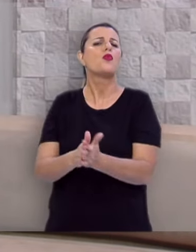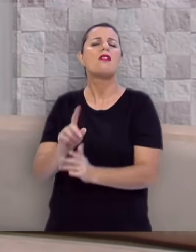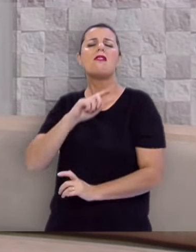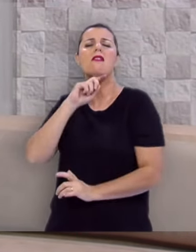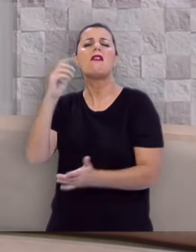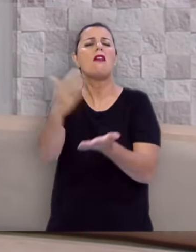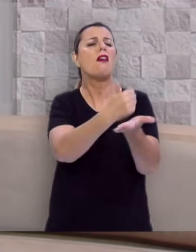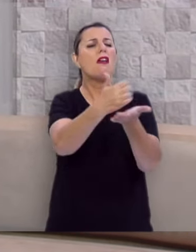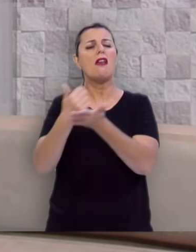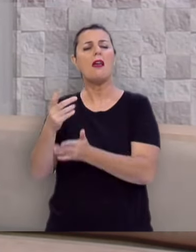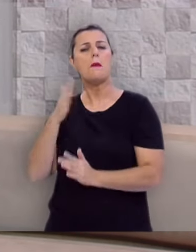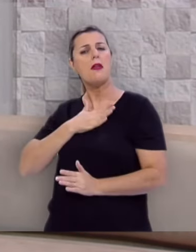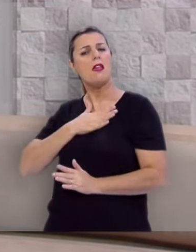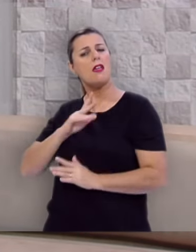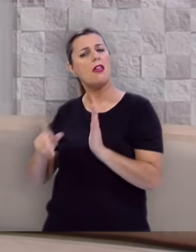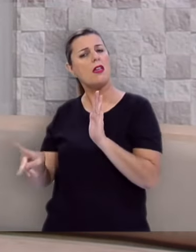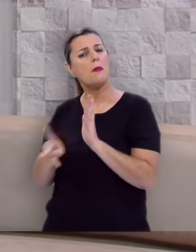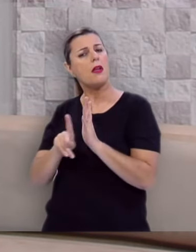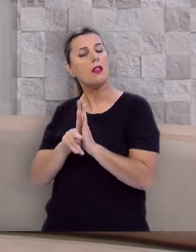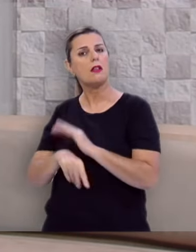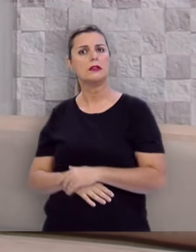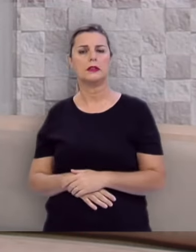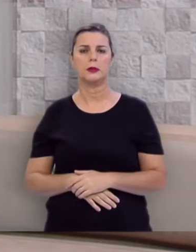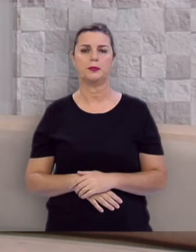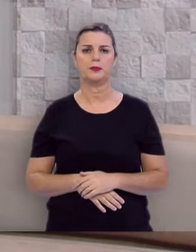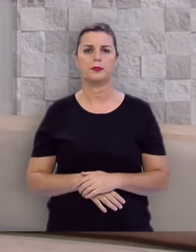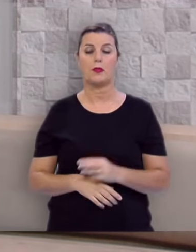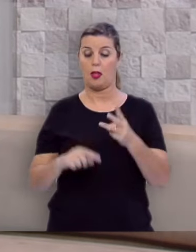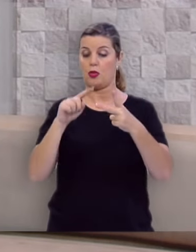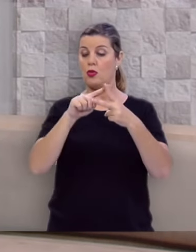Ninguém as arrebatará das minhas mãos.